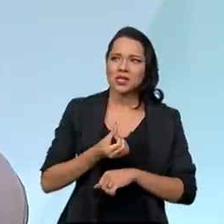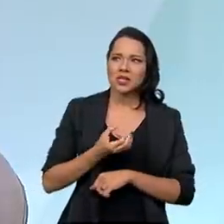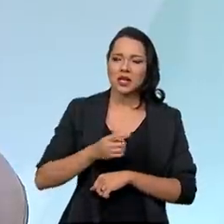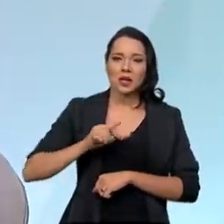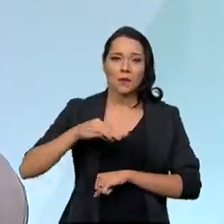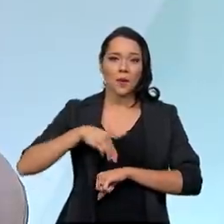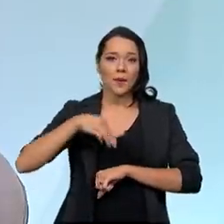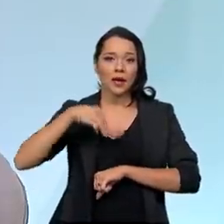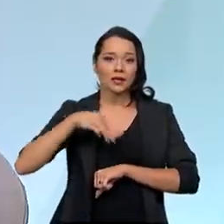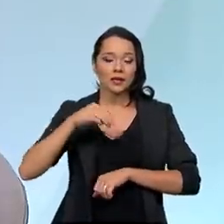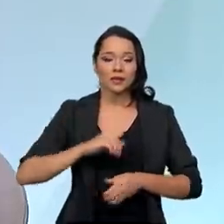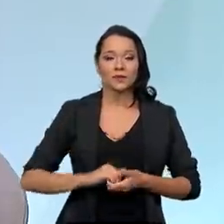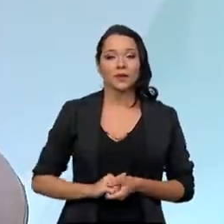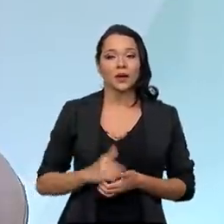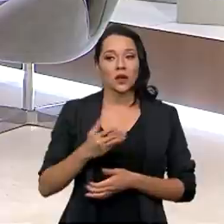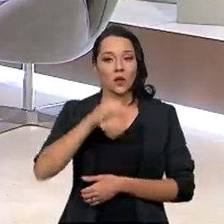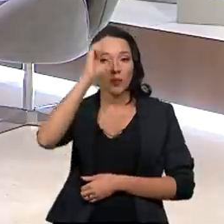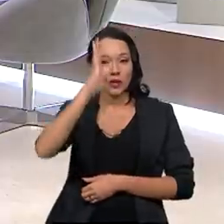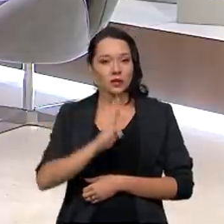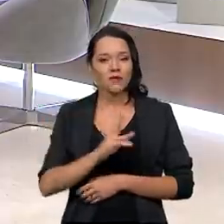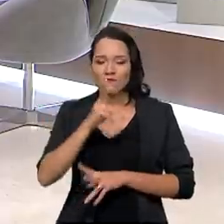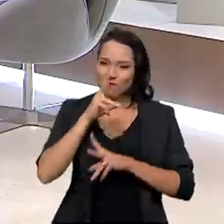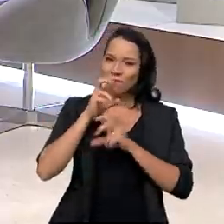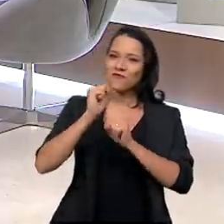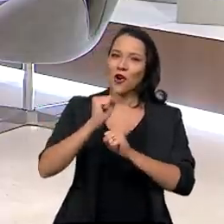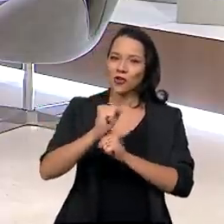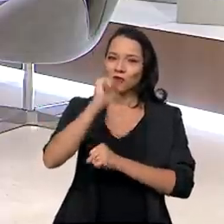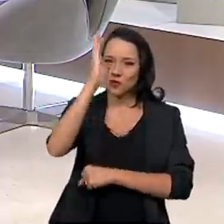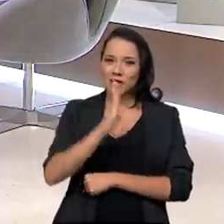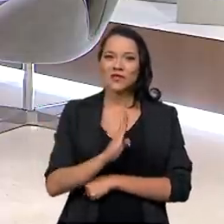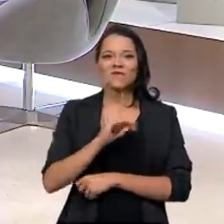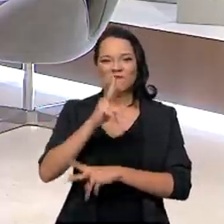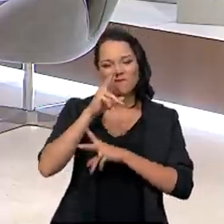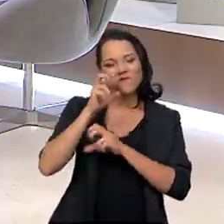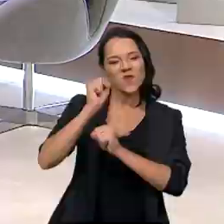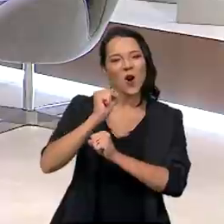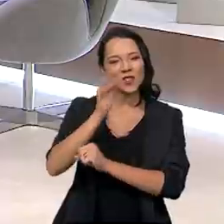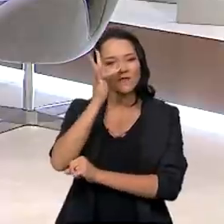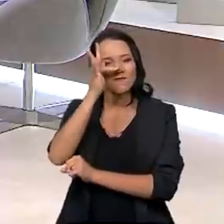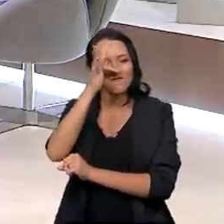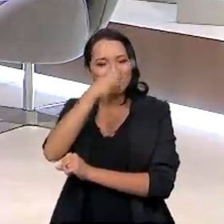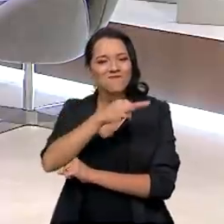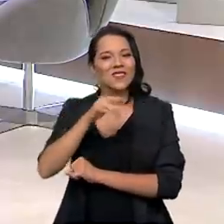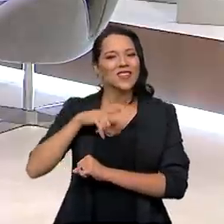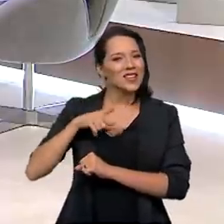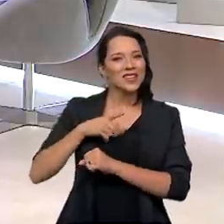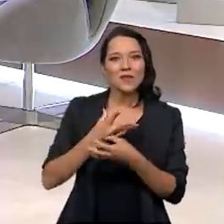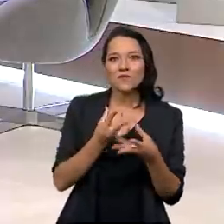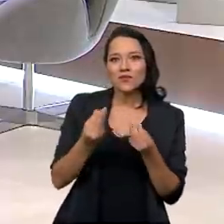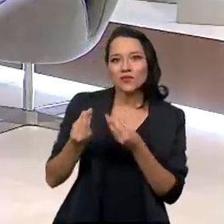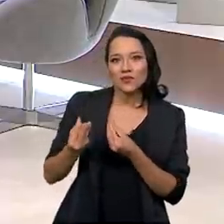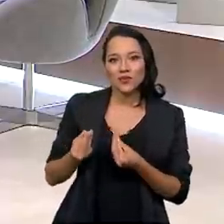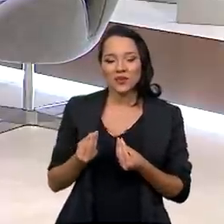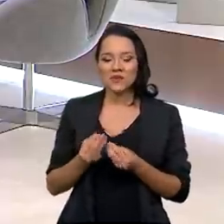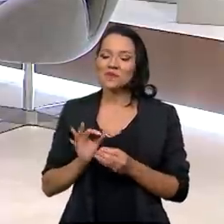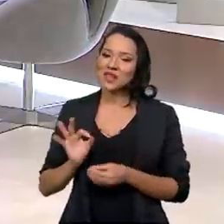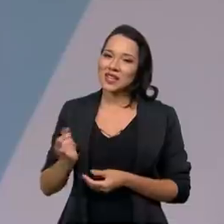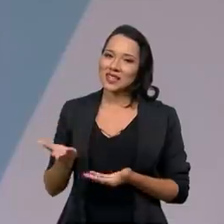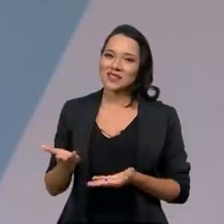mil mestres. O brasileiro é forte, o brasileiro persiste e ele produz muito. É